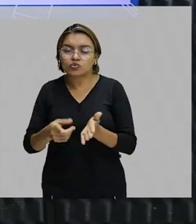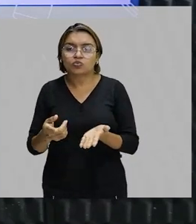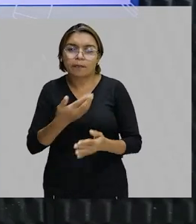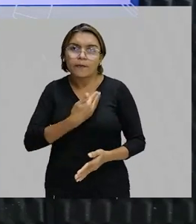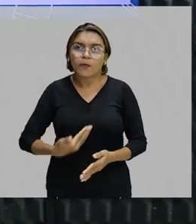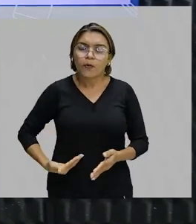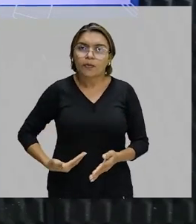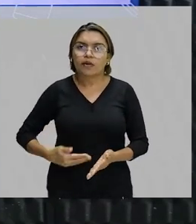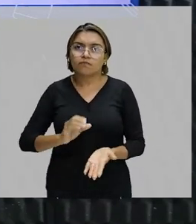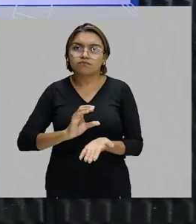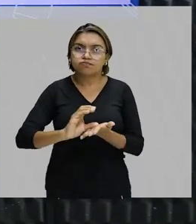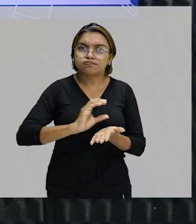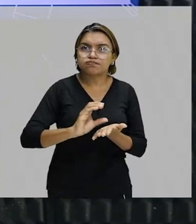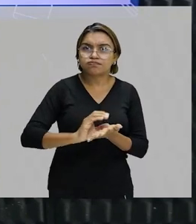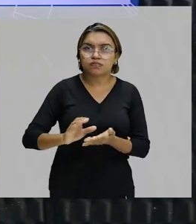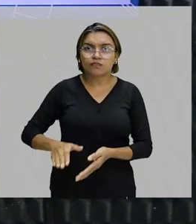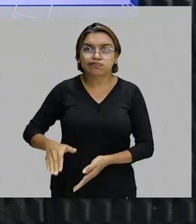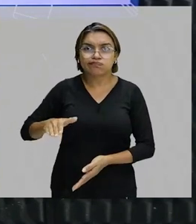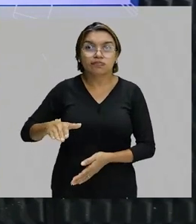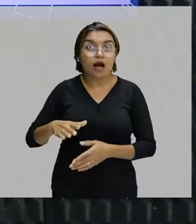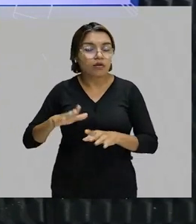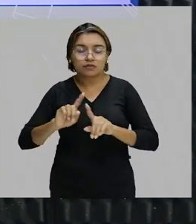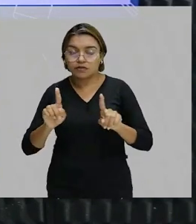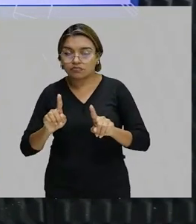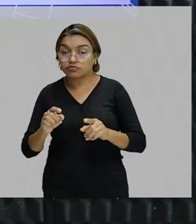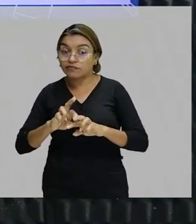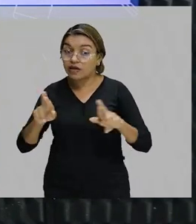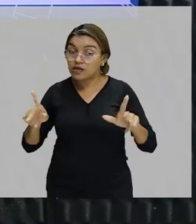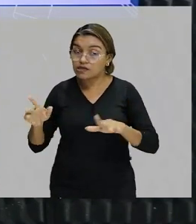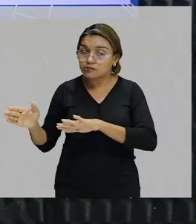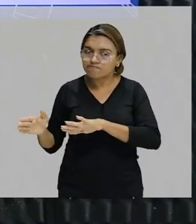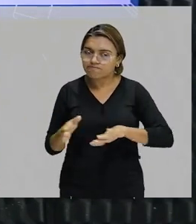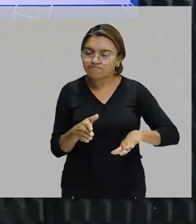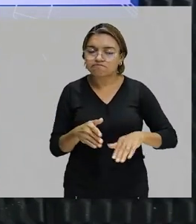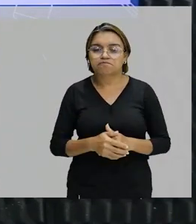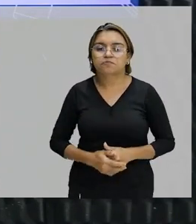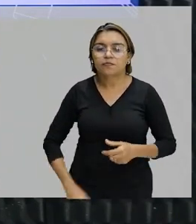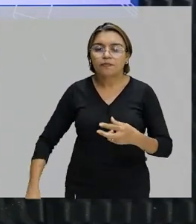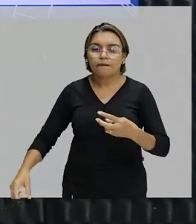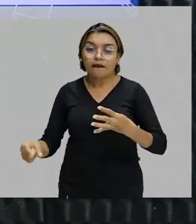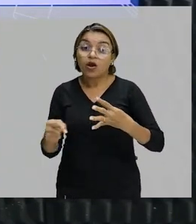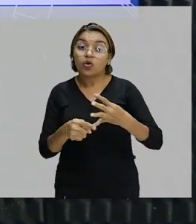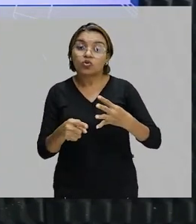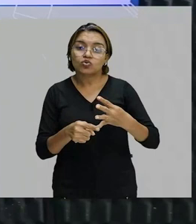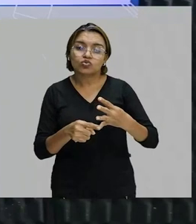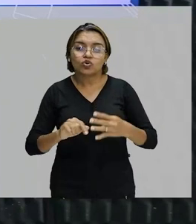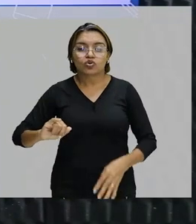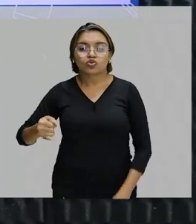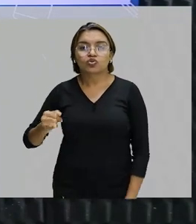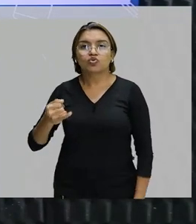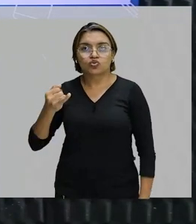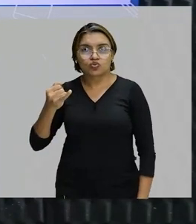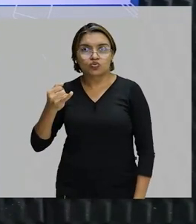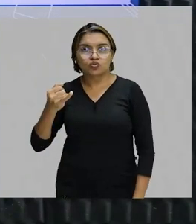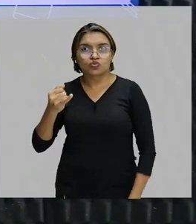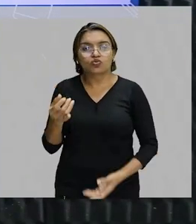arrecadação seja alta é uma coisa levando a outra quar juros de mercado a ideia